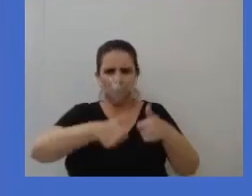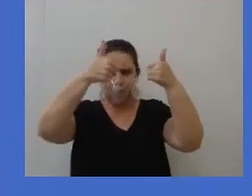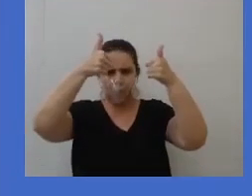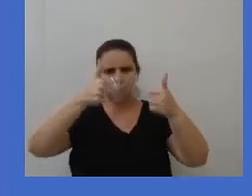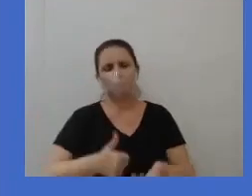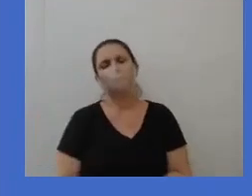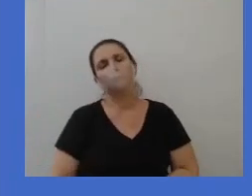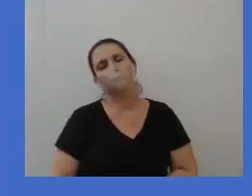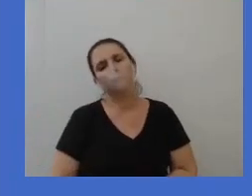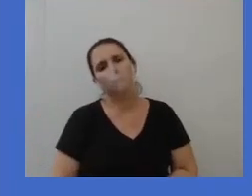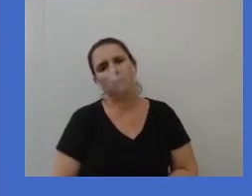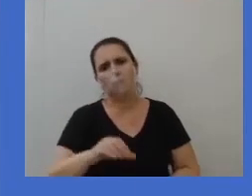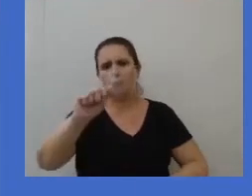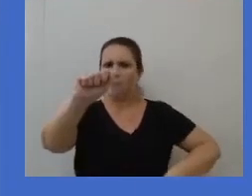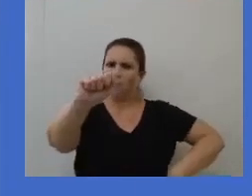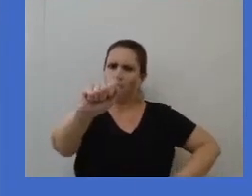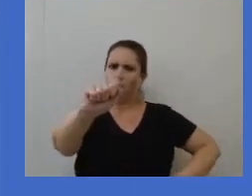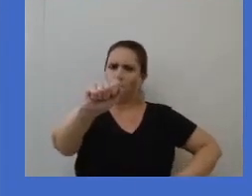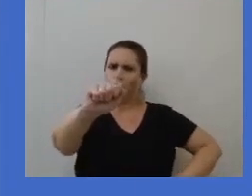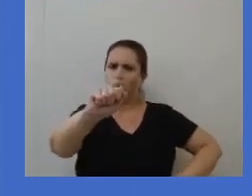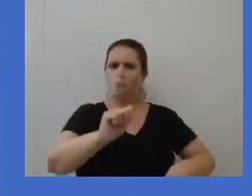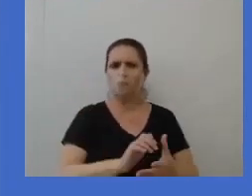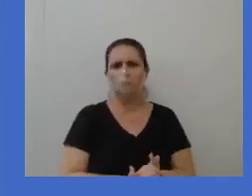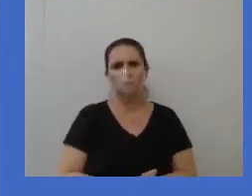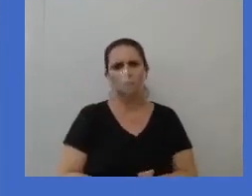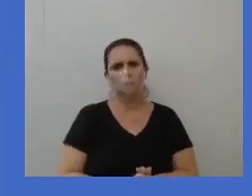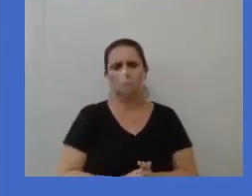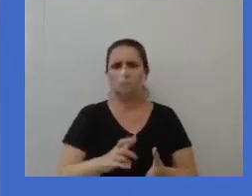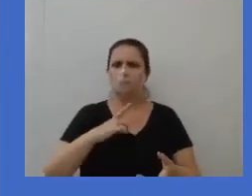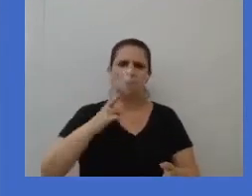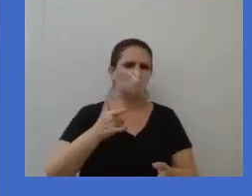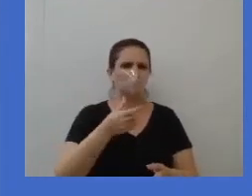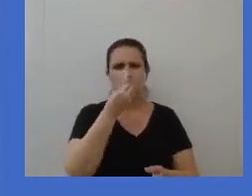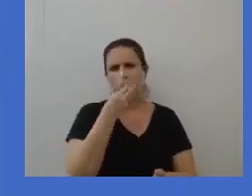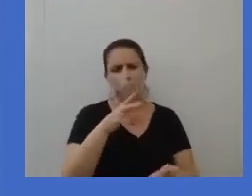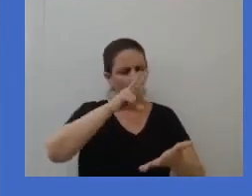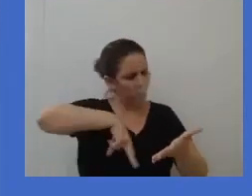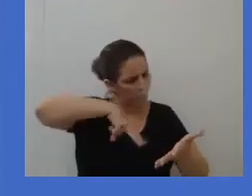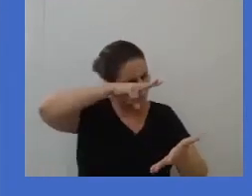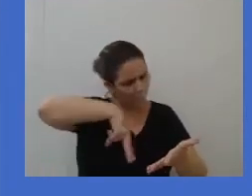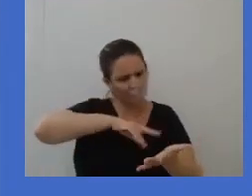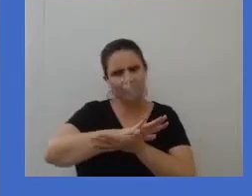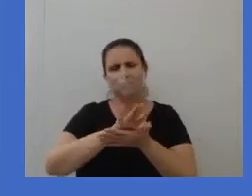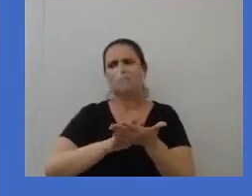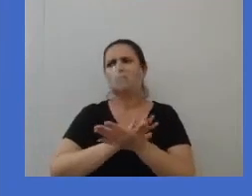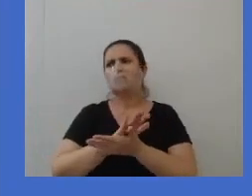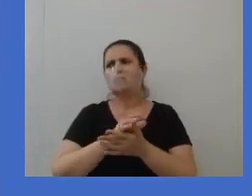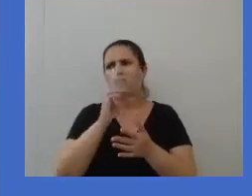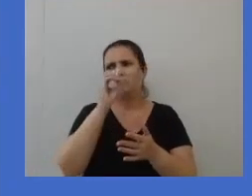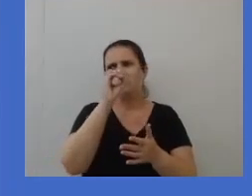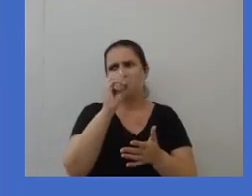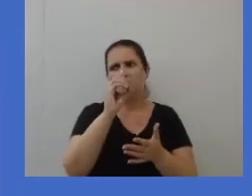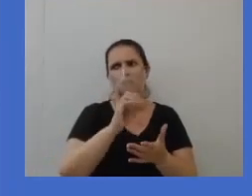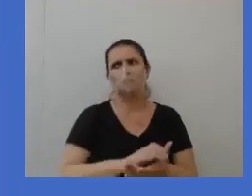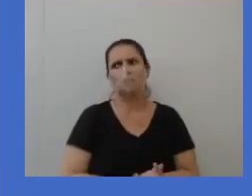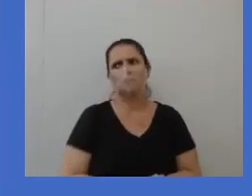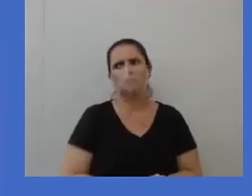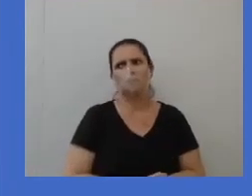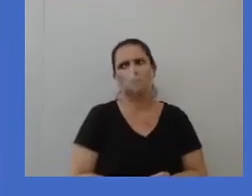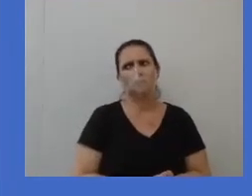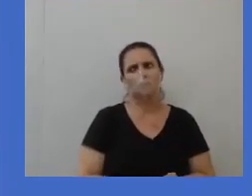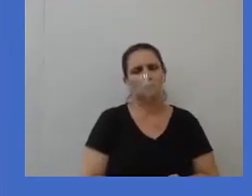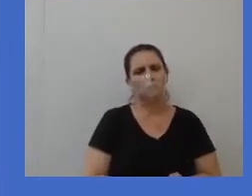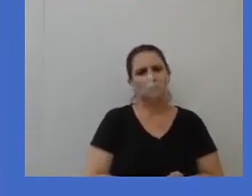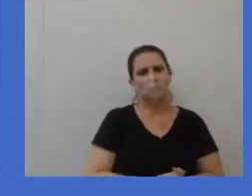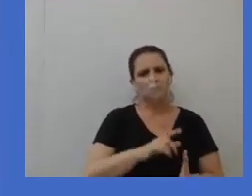suas teses. Agora, na letra A, gente, não tem nenhum benefício da leitura, zero. Era